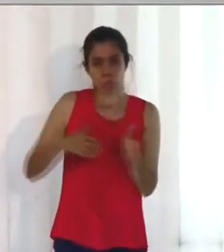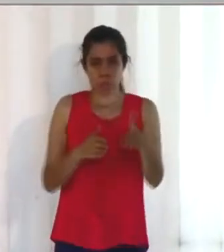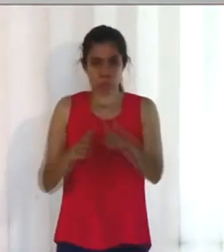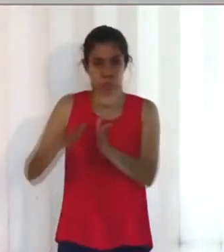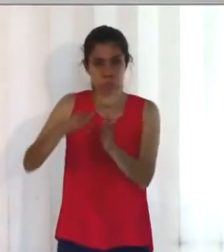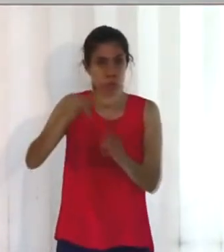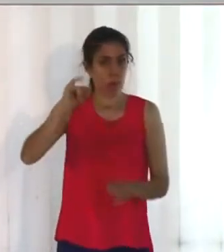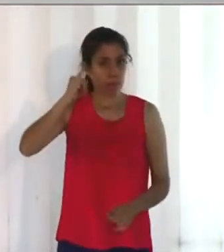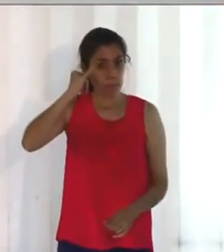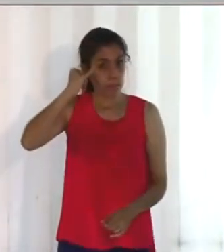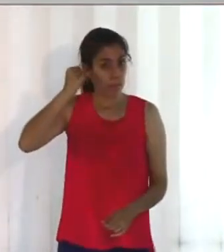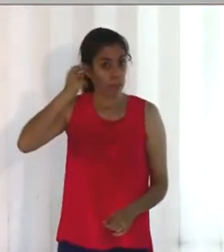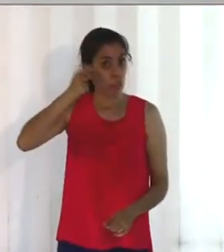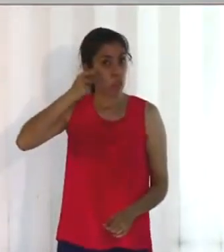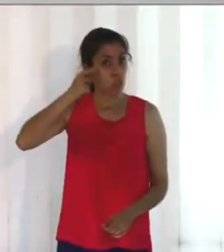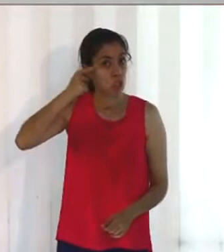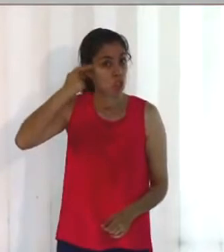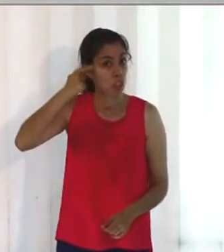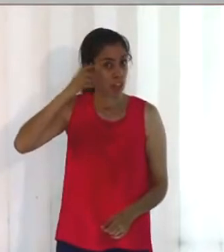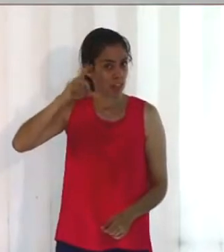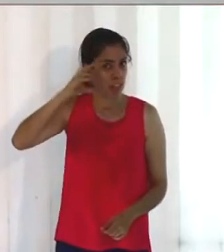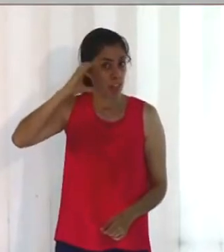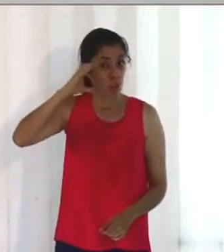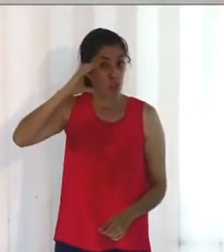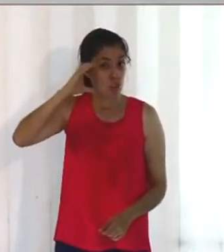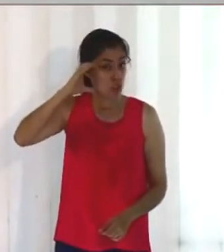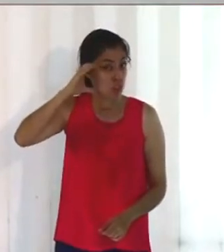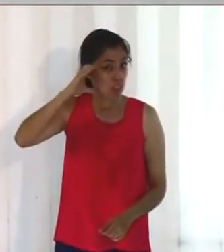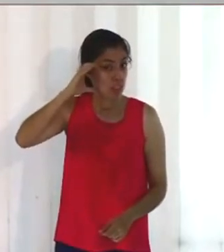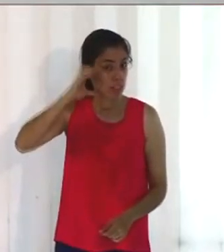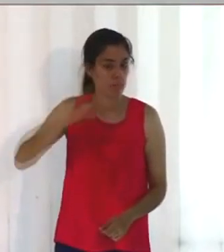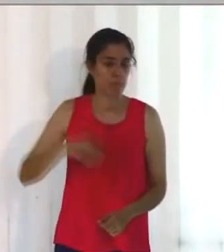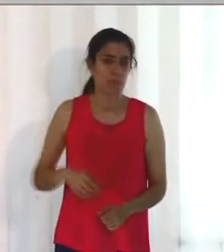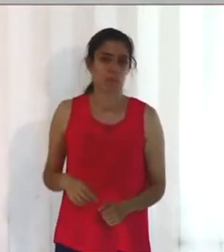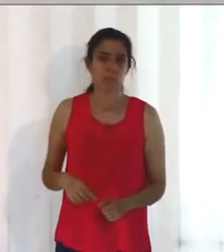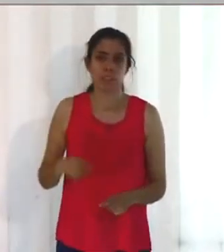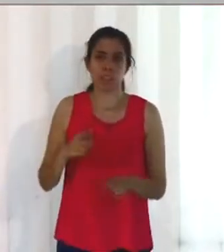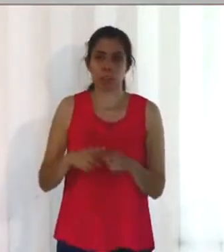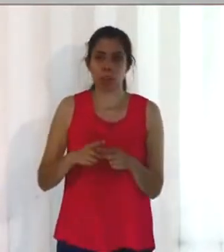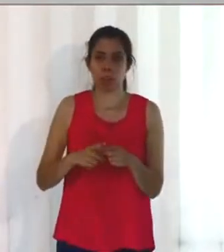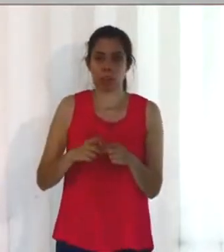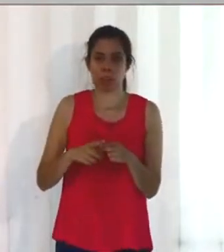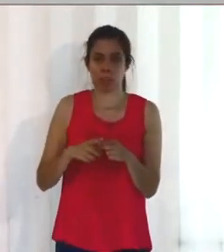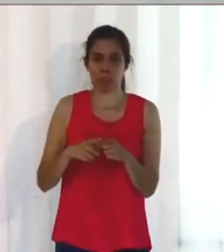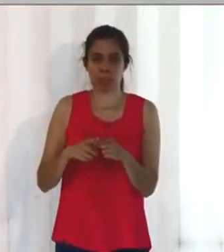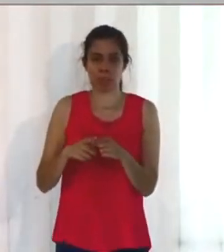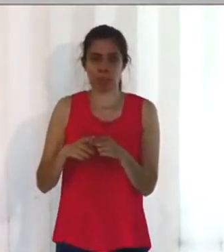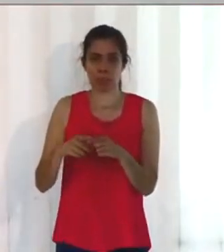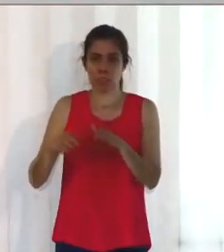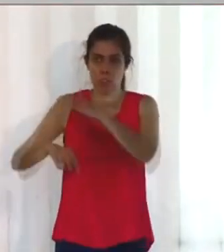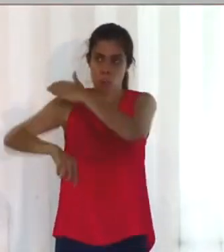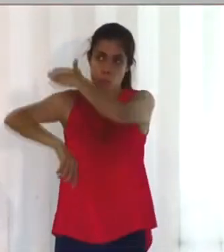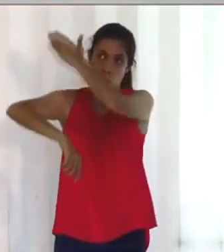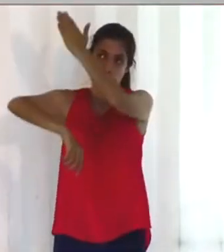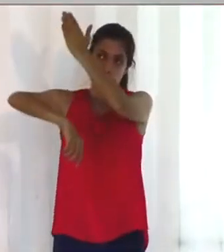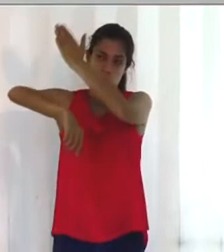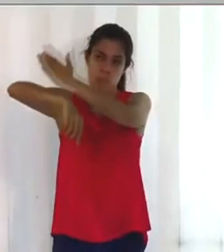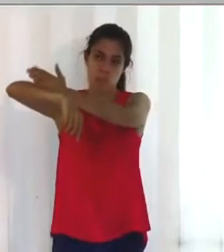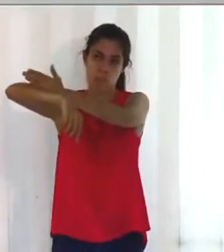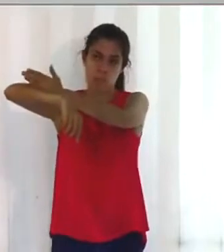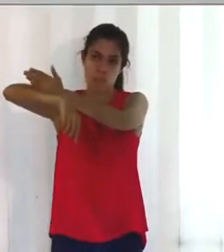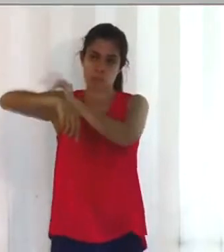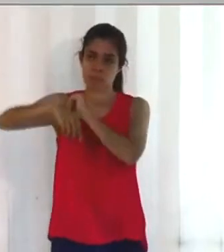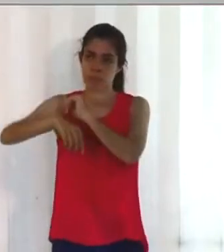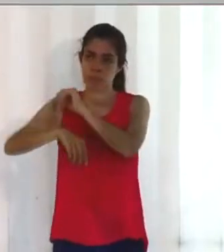que se arrependeu, porque ele nasce a 100 quilômetros do mar, em cima de umas montanhas, seria só descer o mar e o